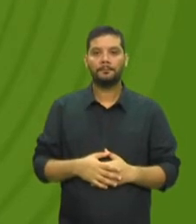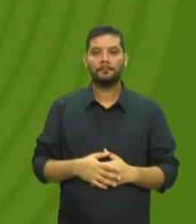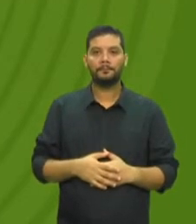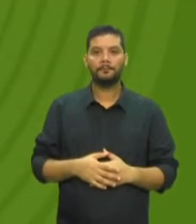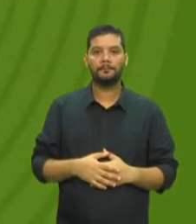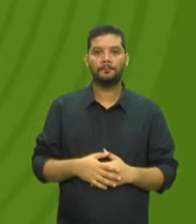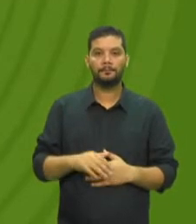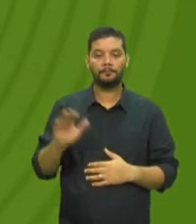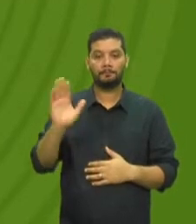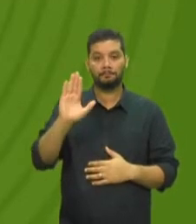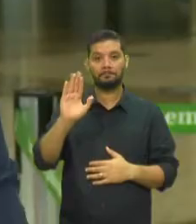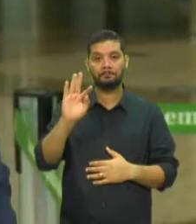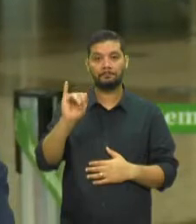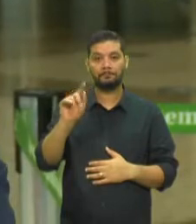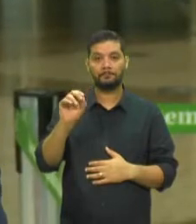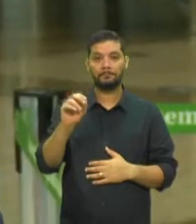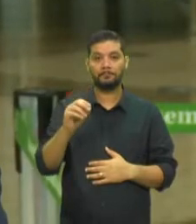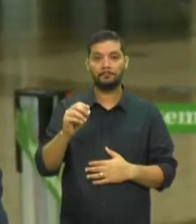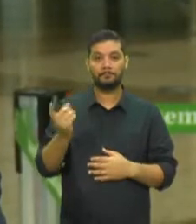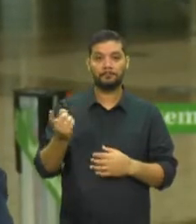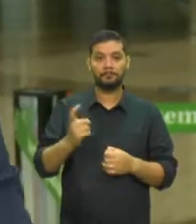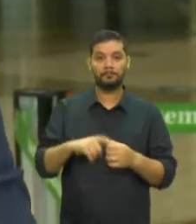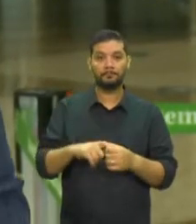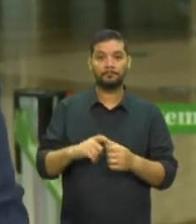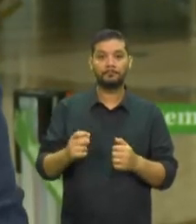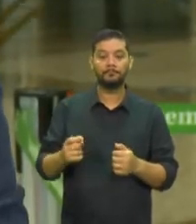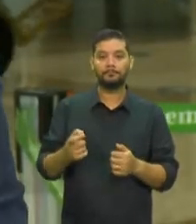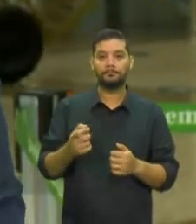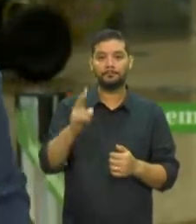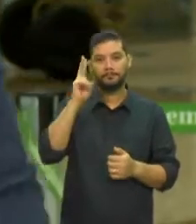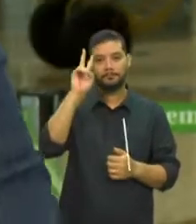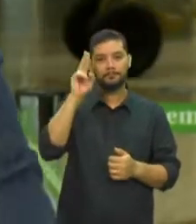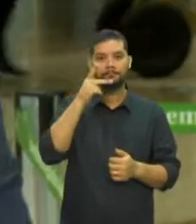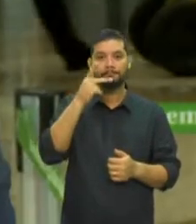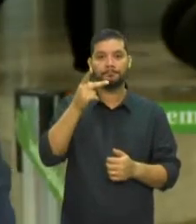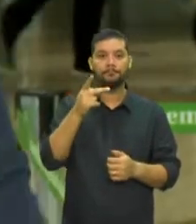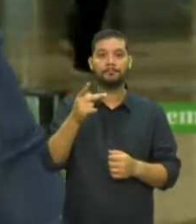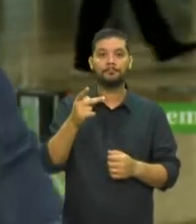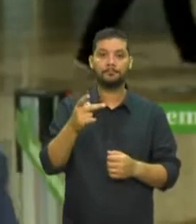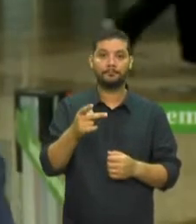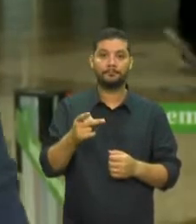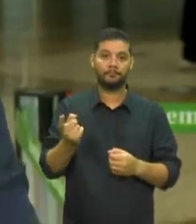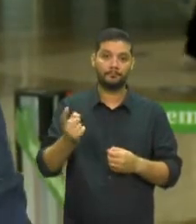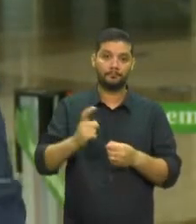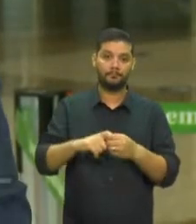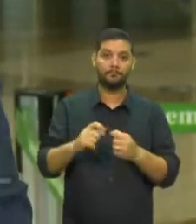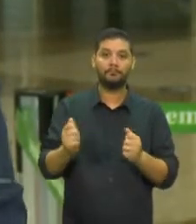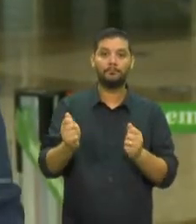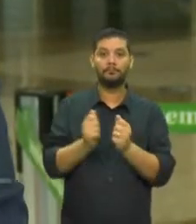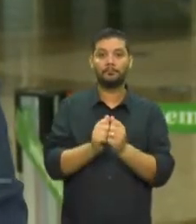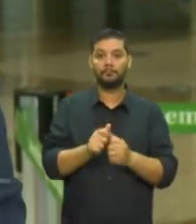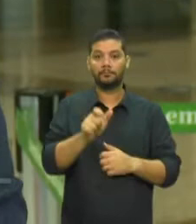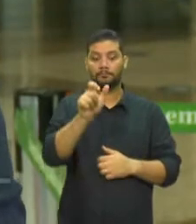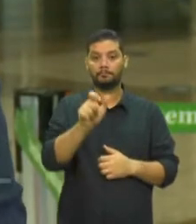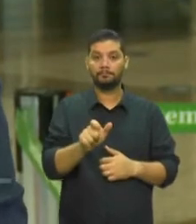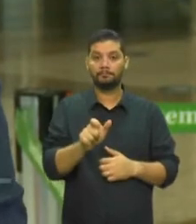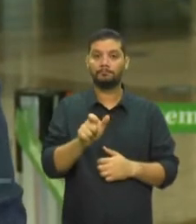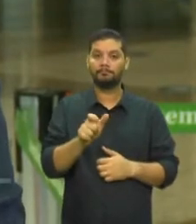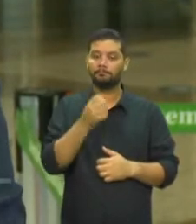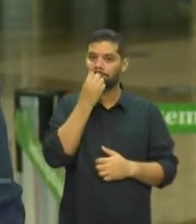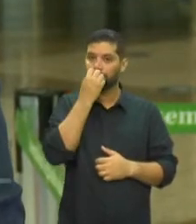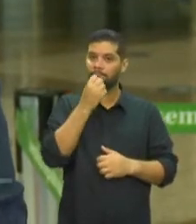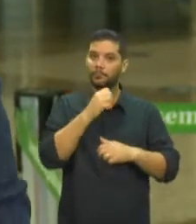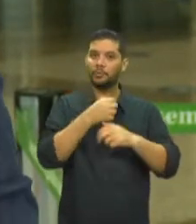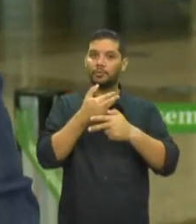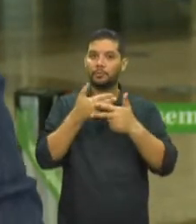Olá, Thiago. Nós estamos de volta e, como eu falei no bloco anterior, eu volto para trazer boas notícias. Agora a